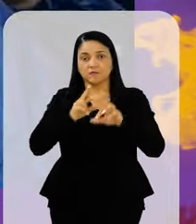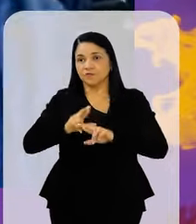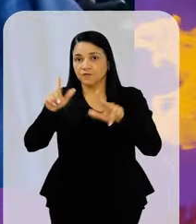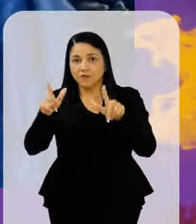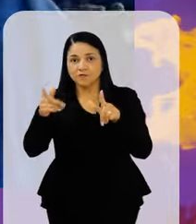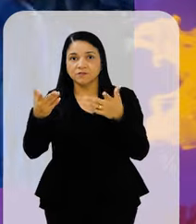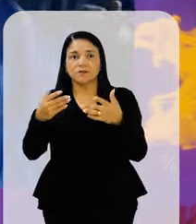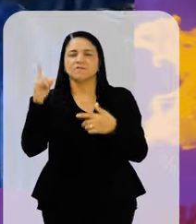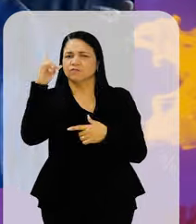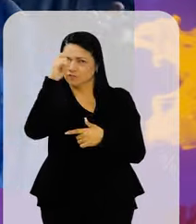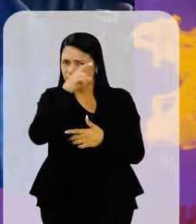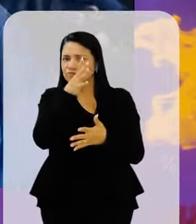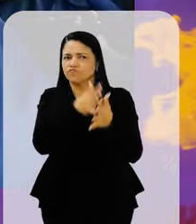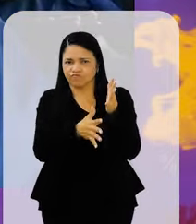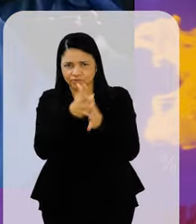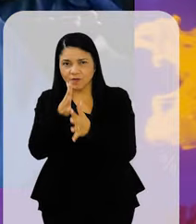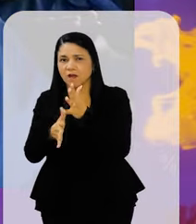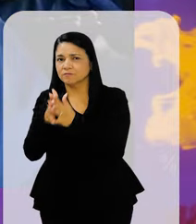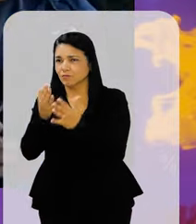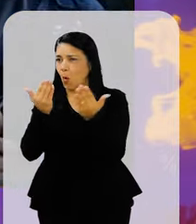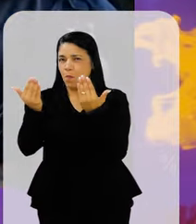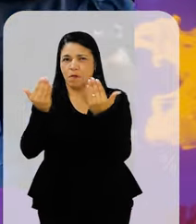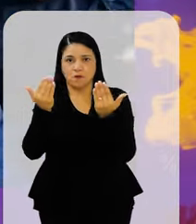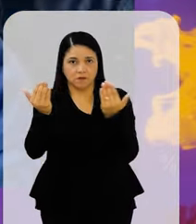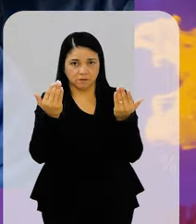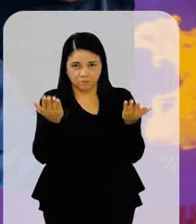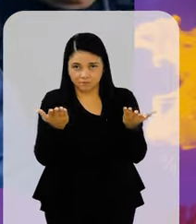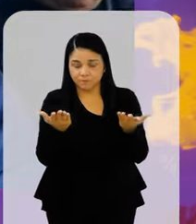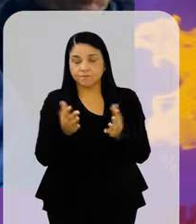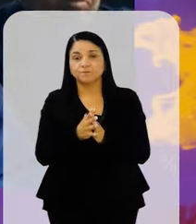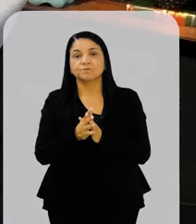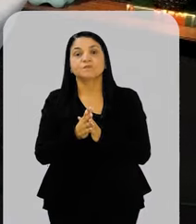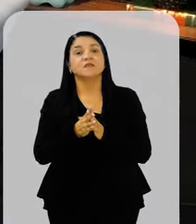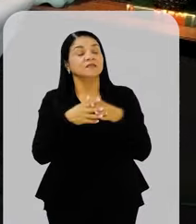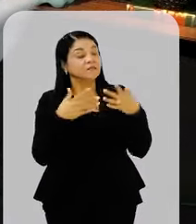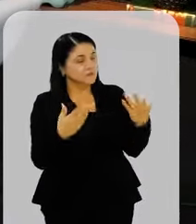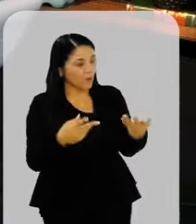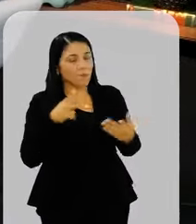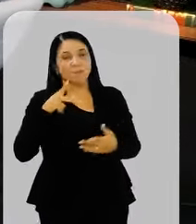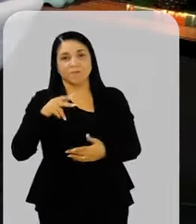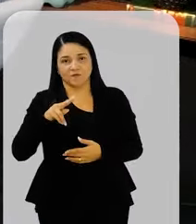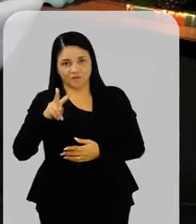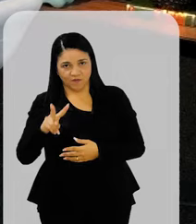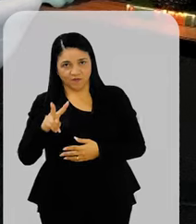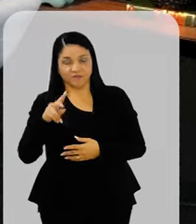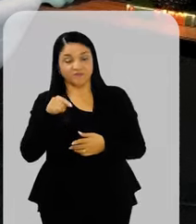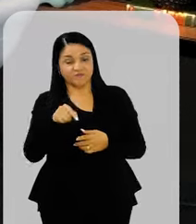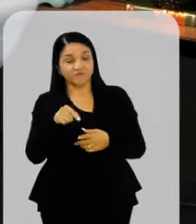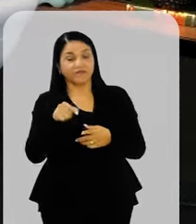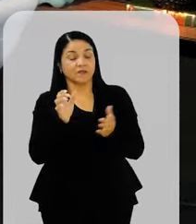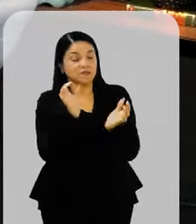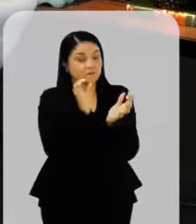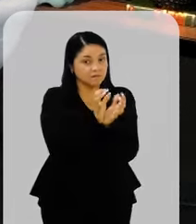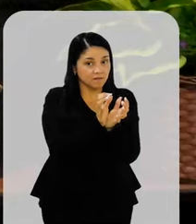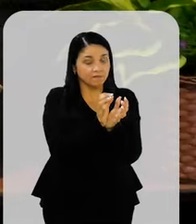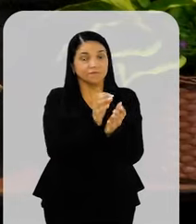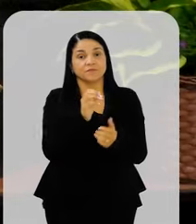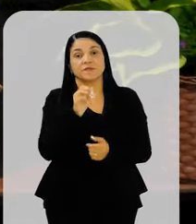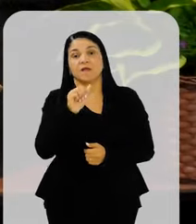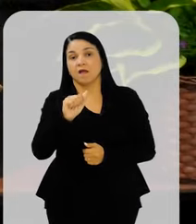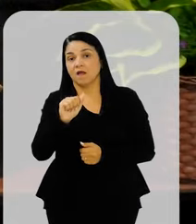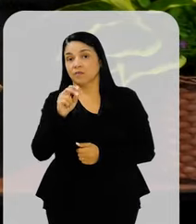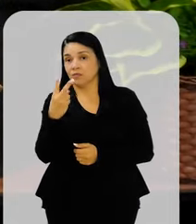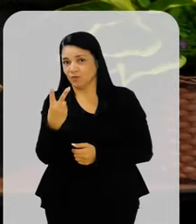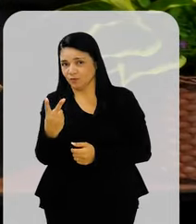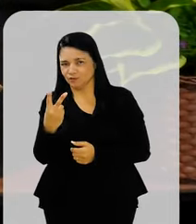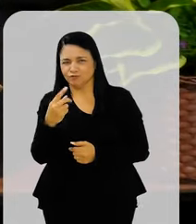Premier. É difícil, Rui, realmente é muito complicado. Pois é. Ô PV, atração nessa Série A2,